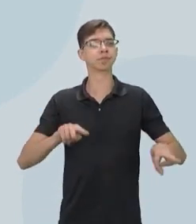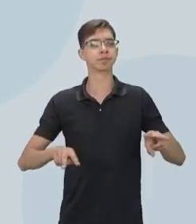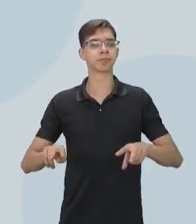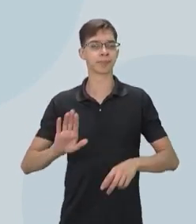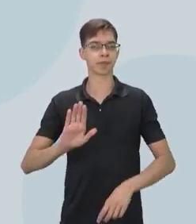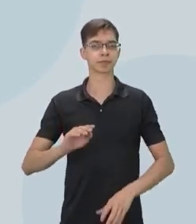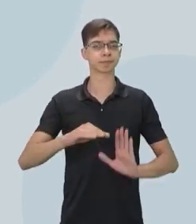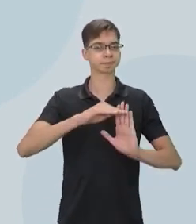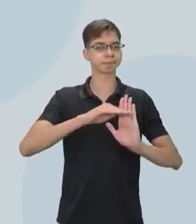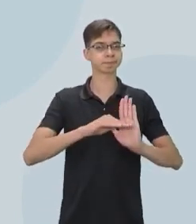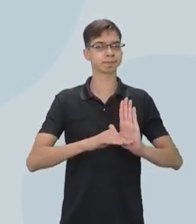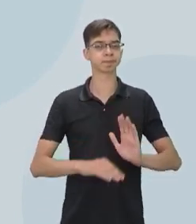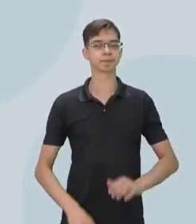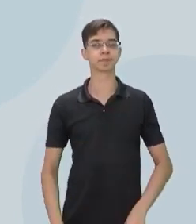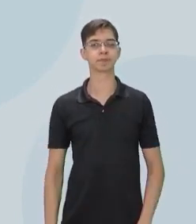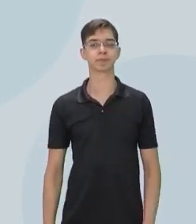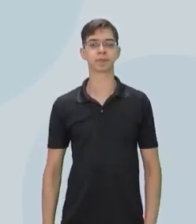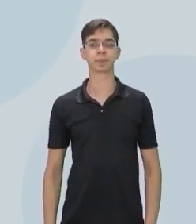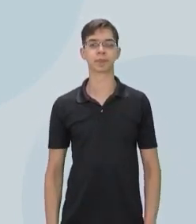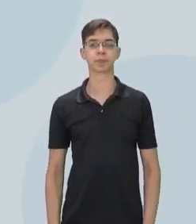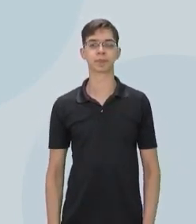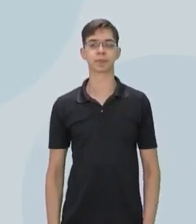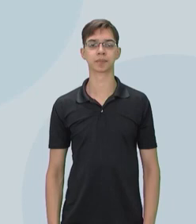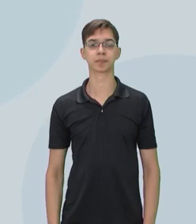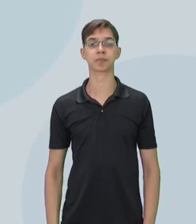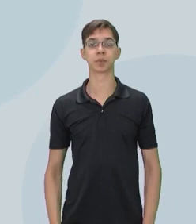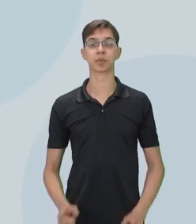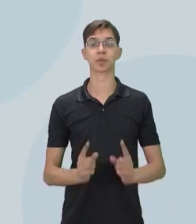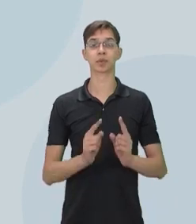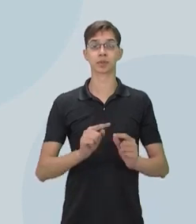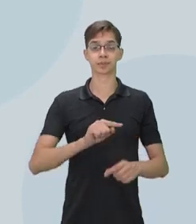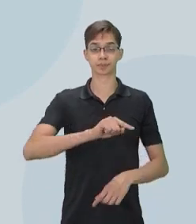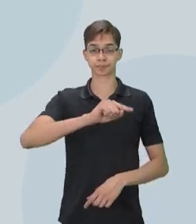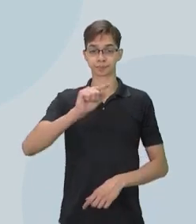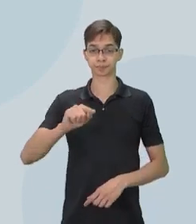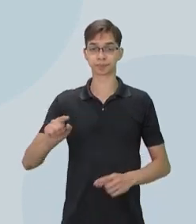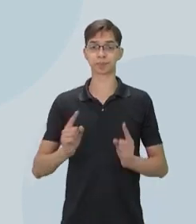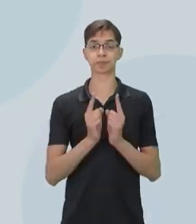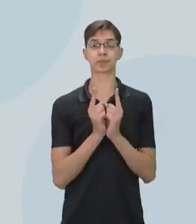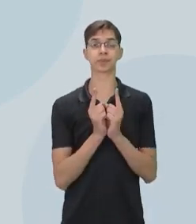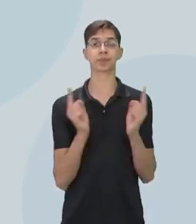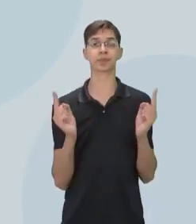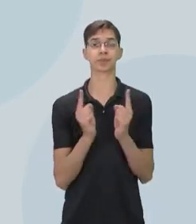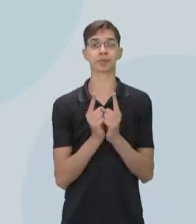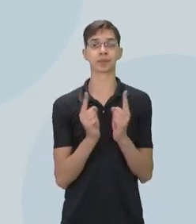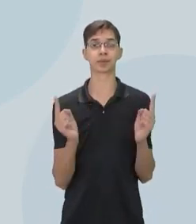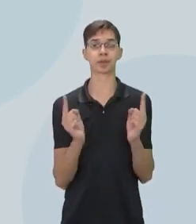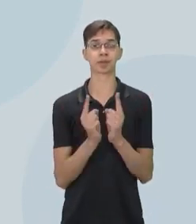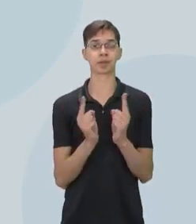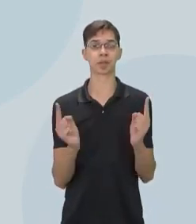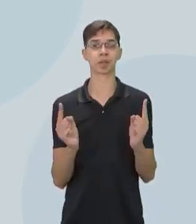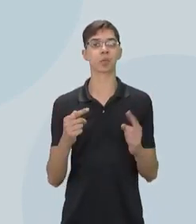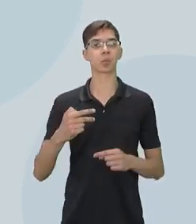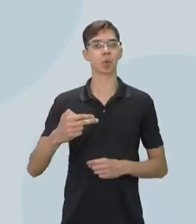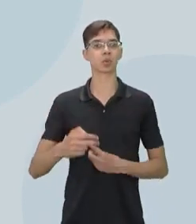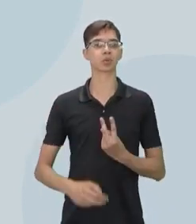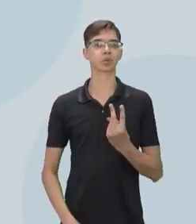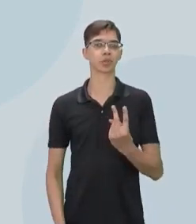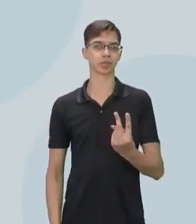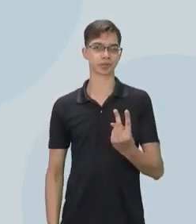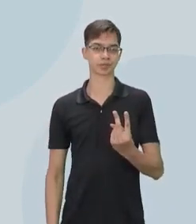Então, se a amplitude é igual a 2, né? Que está batendo o que o enunciado está pedindo. O intervalo aí é de